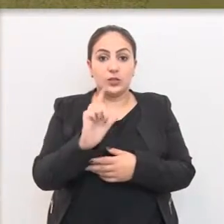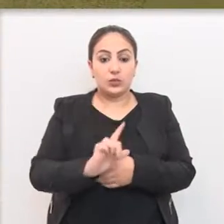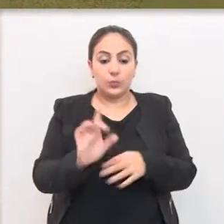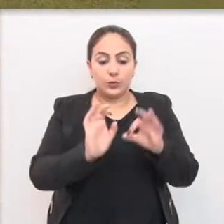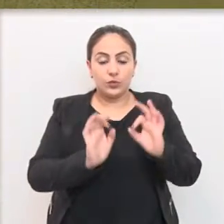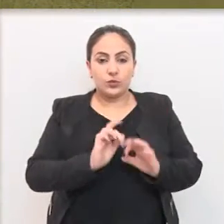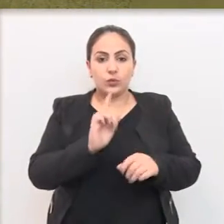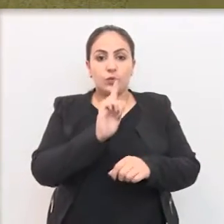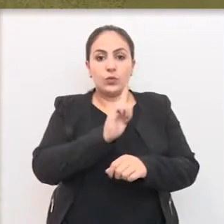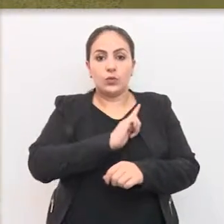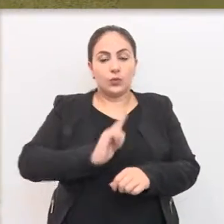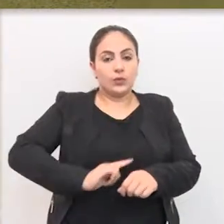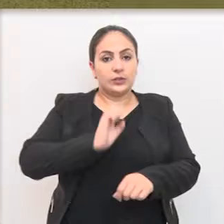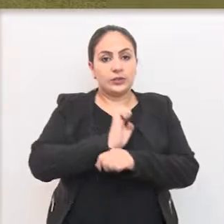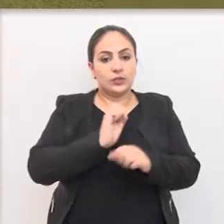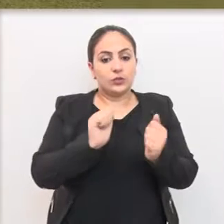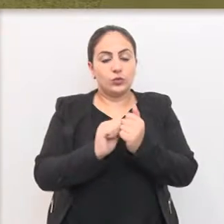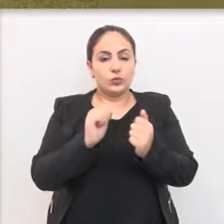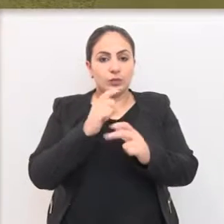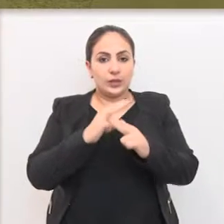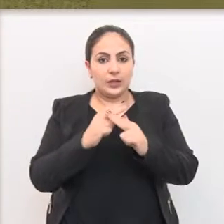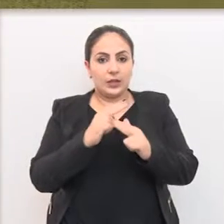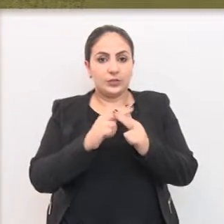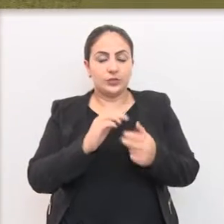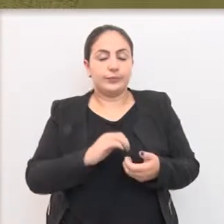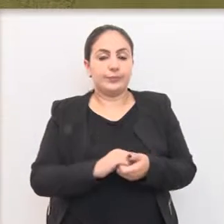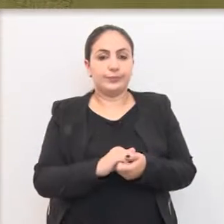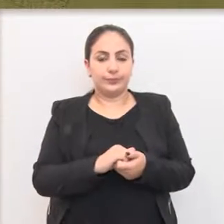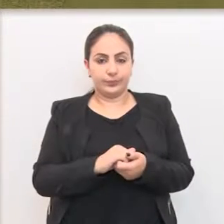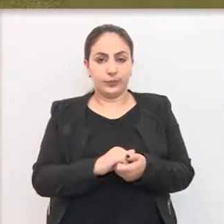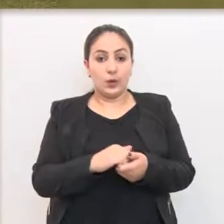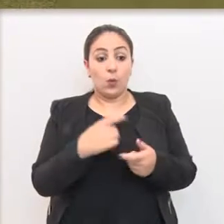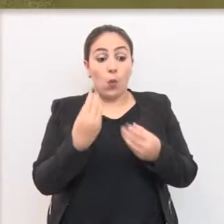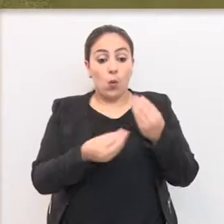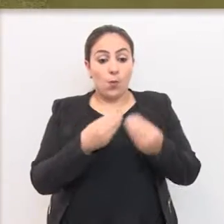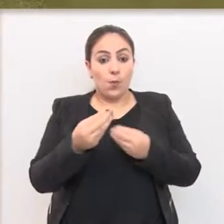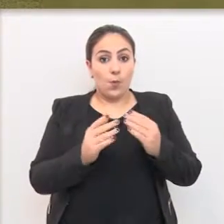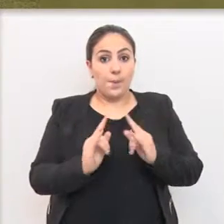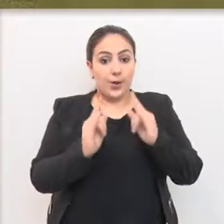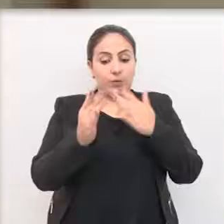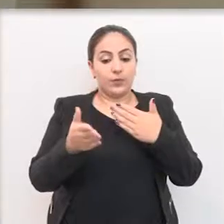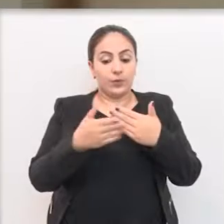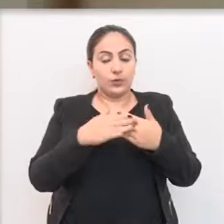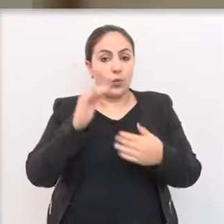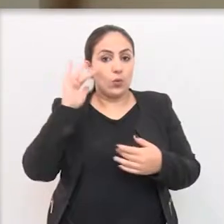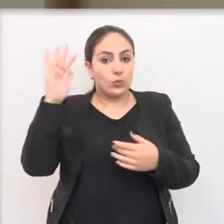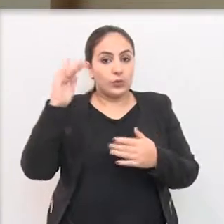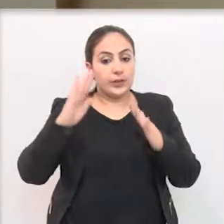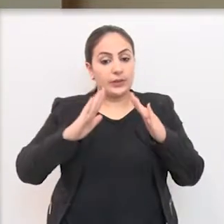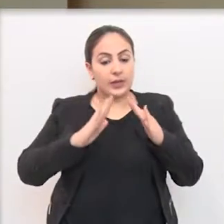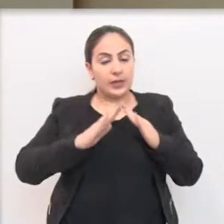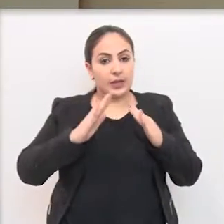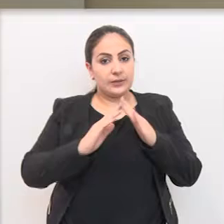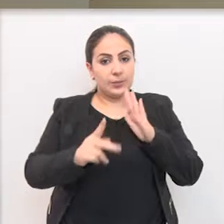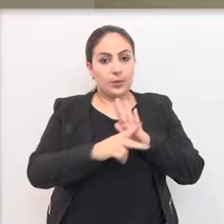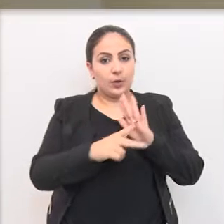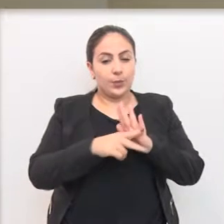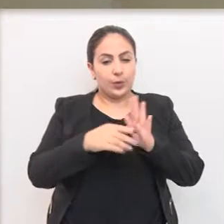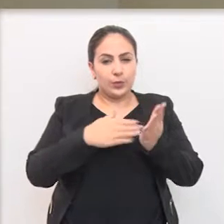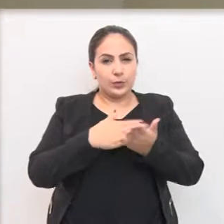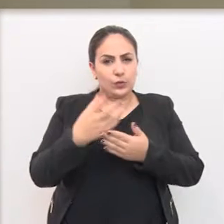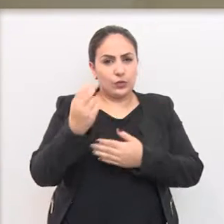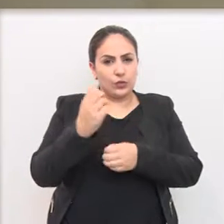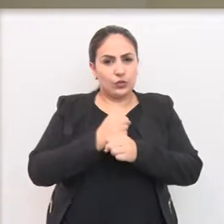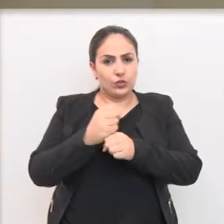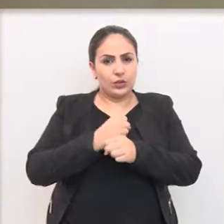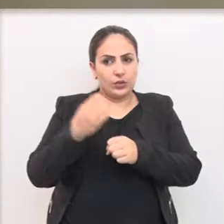do Governo do Estado com a Caixa Econômica Federal. Com a interdição, o sonho da casa própria, iniciado há